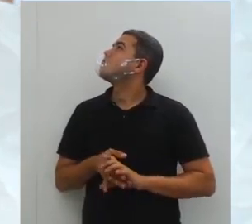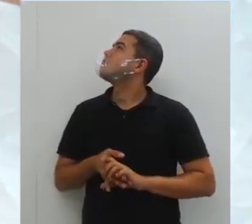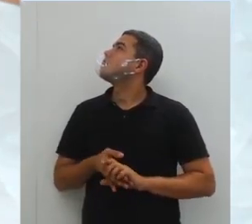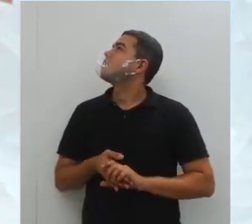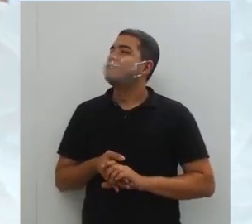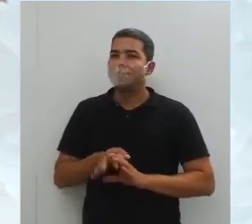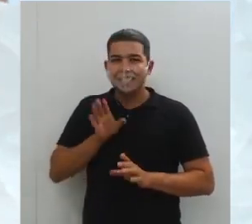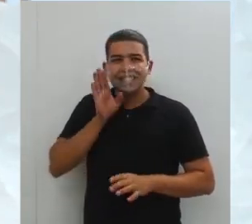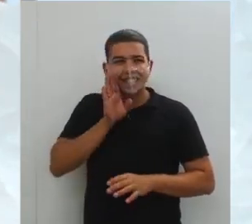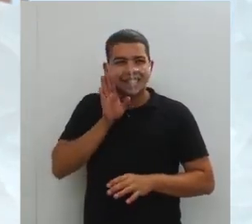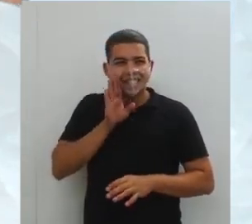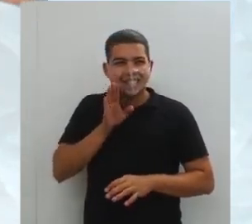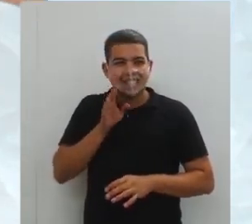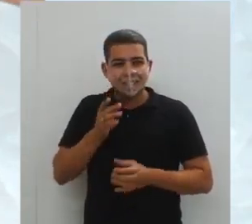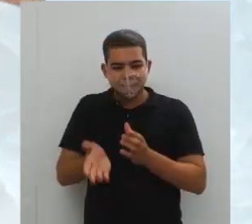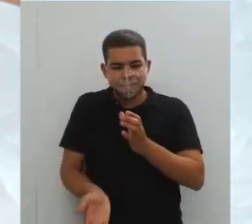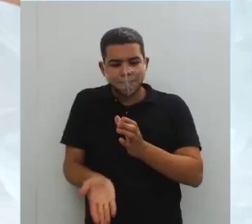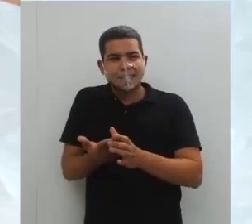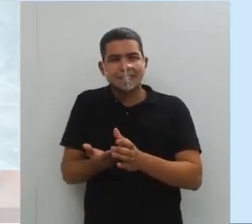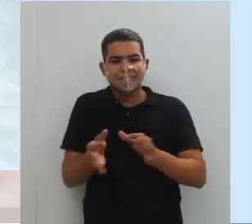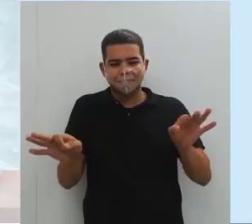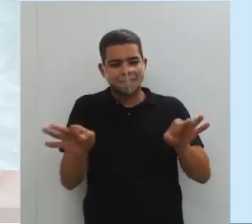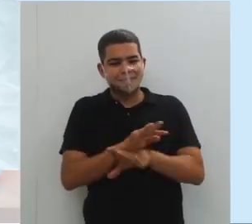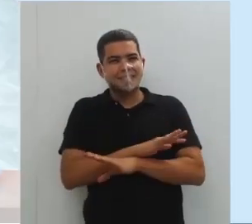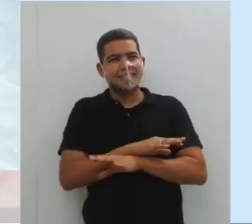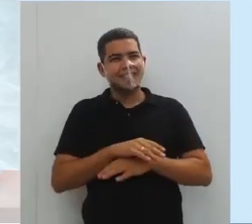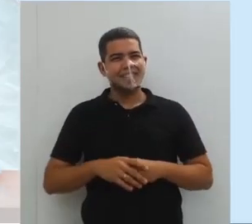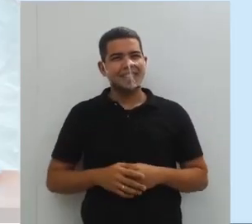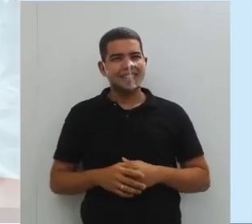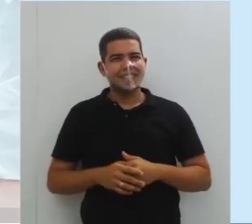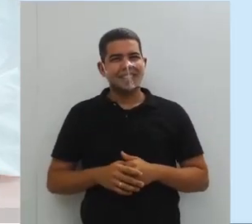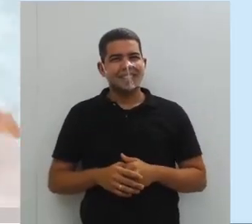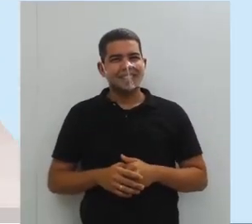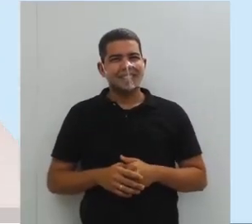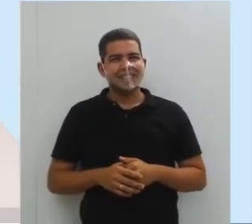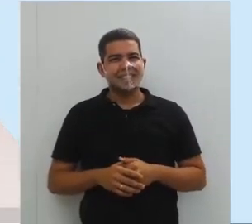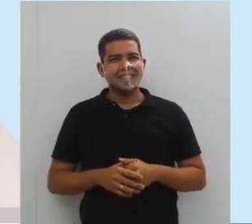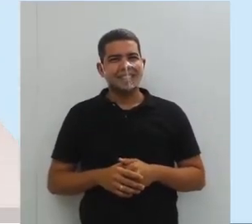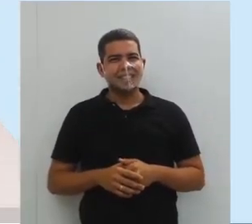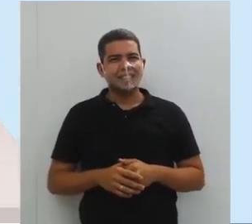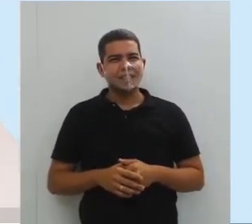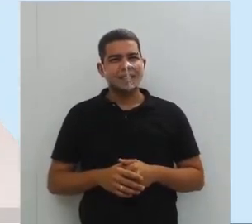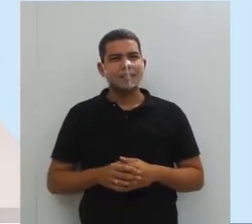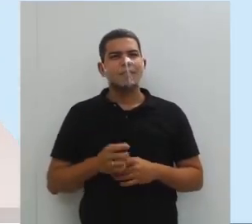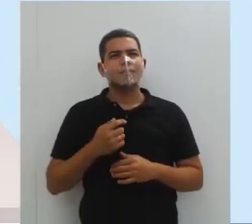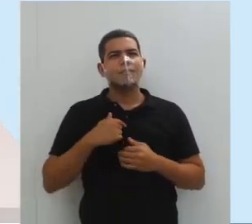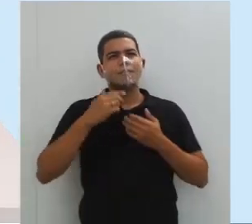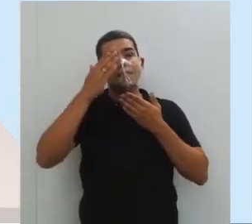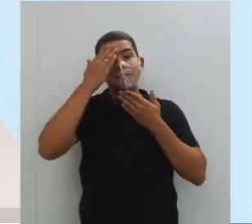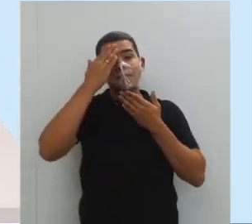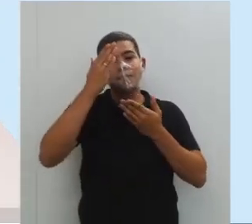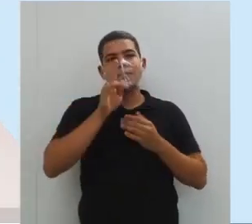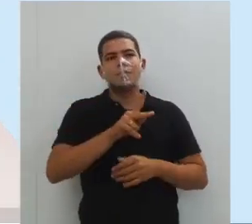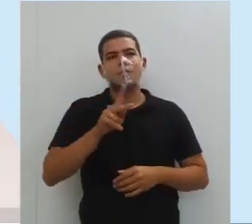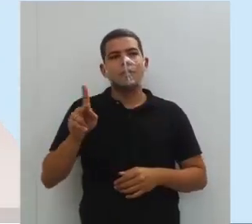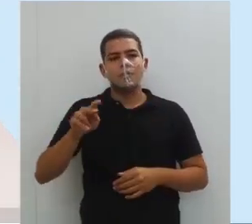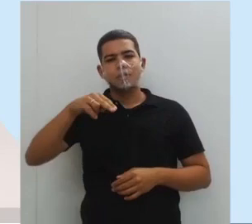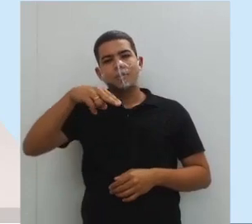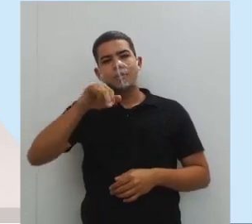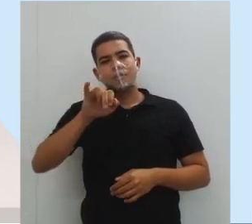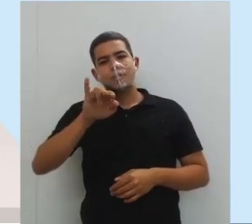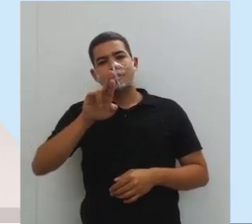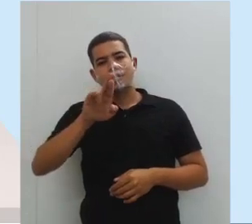A massa, ok? Tá pronta a nossa peteca. E aí eu queria agradecer também a professora